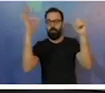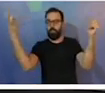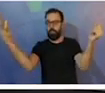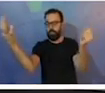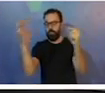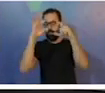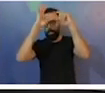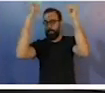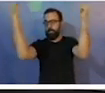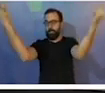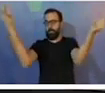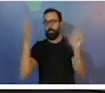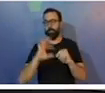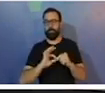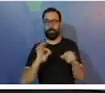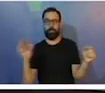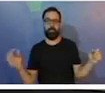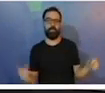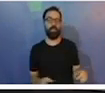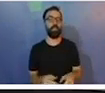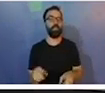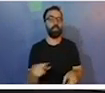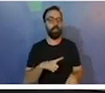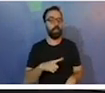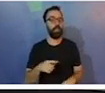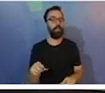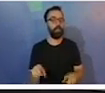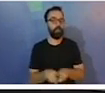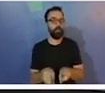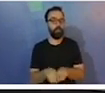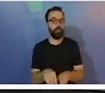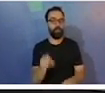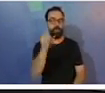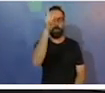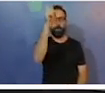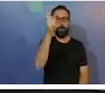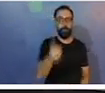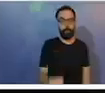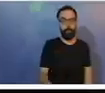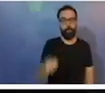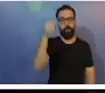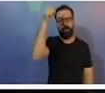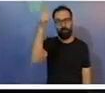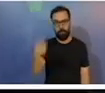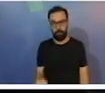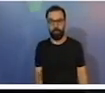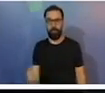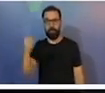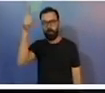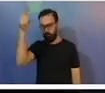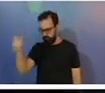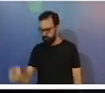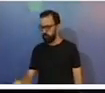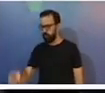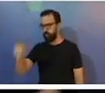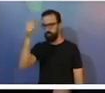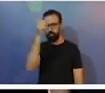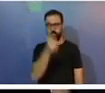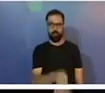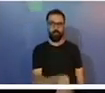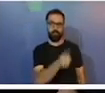dos círculos polares, tem essas linhas que estão nas verticais. Olha lá, todas elas,